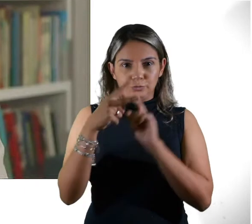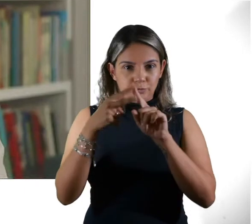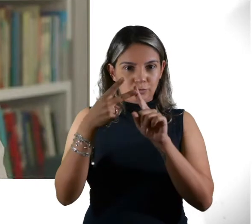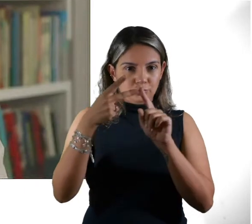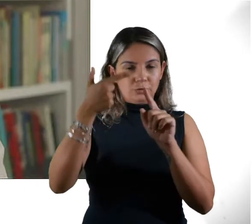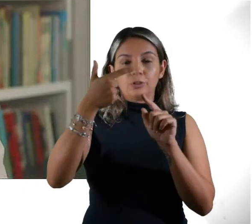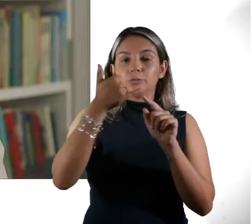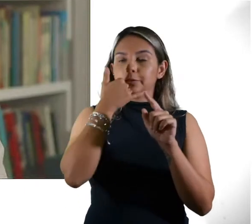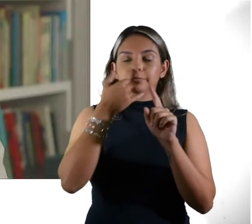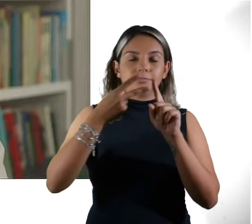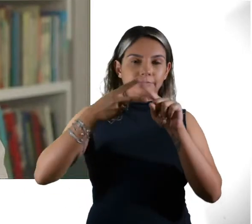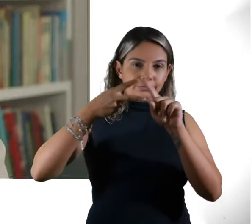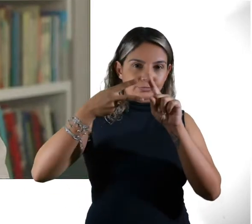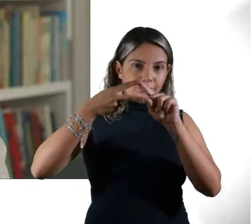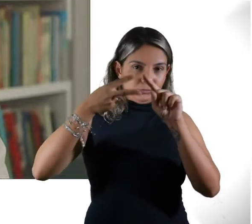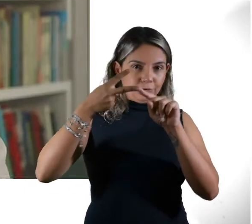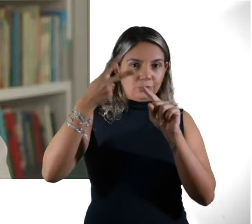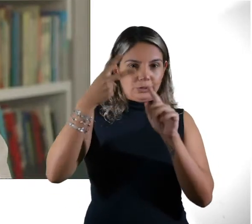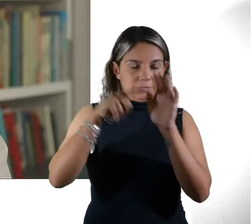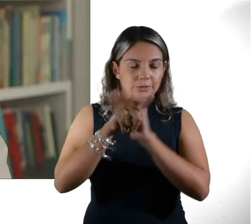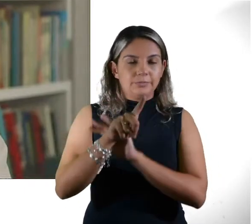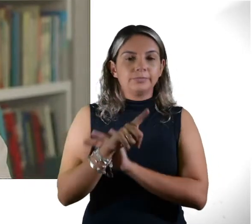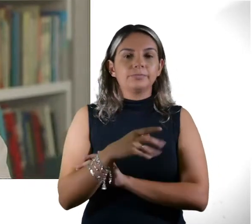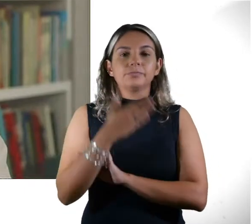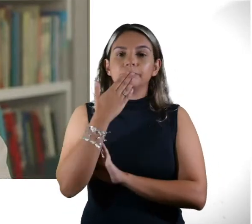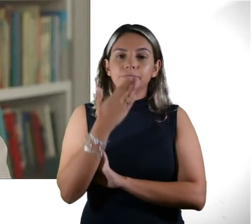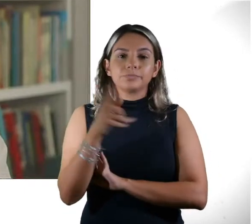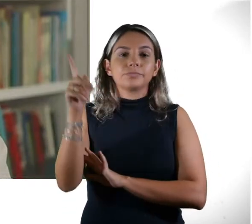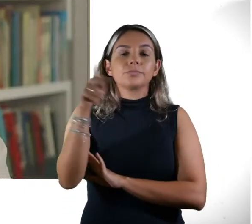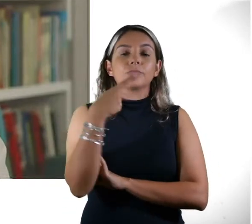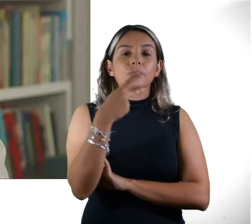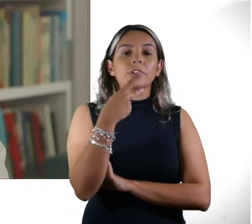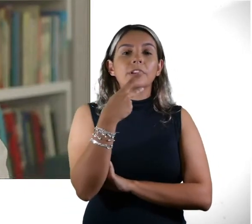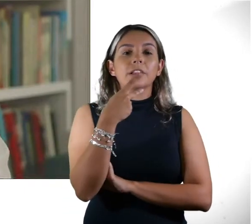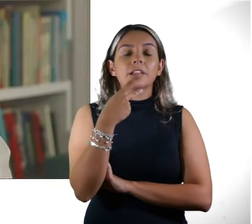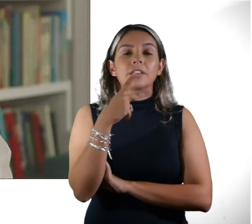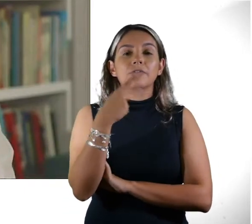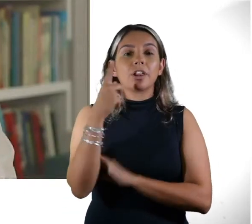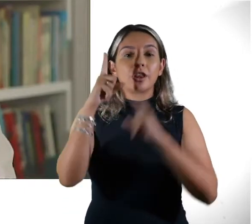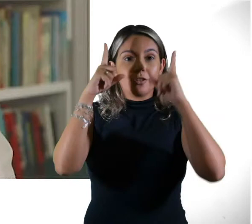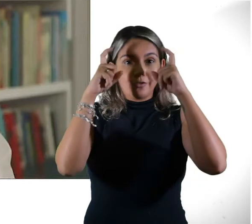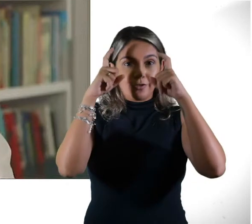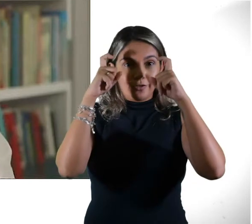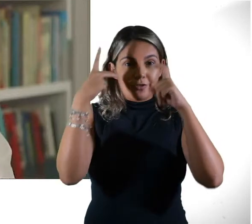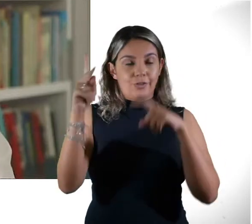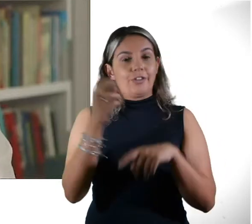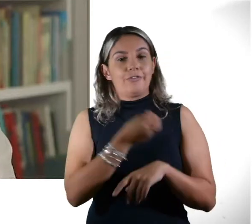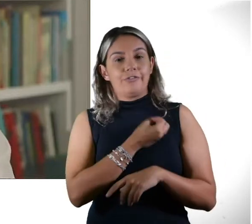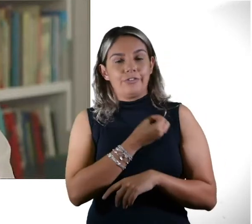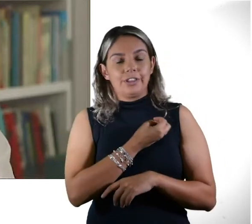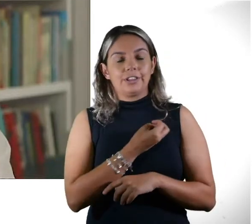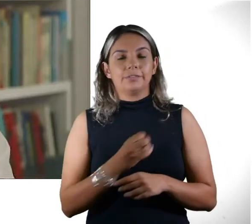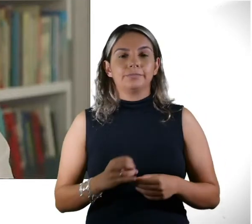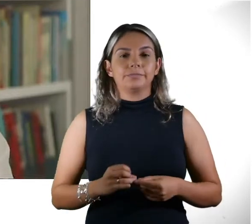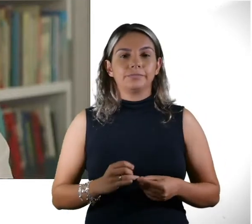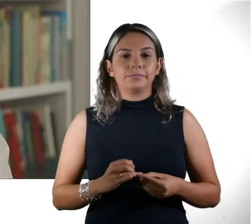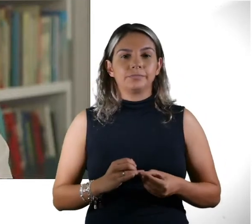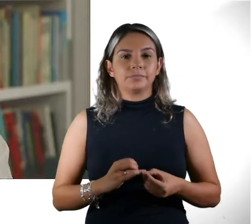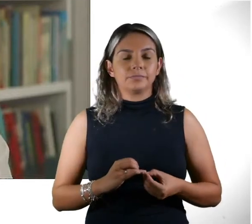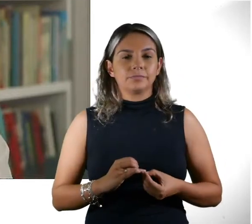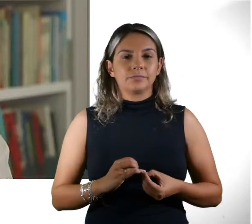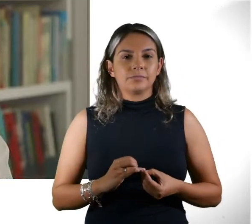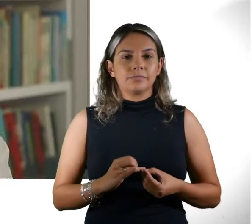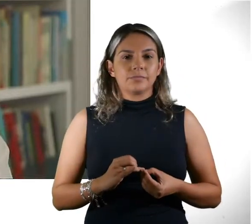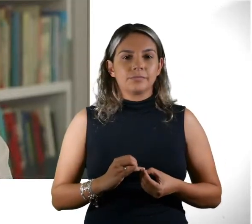A Carmen Munari pede para te falar que você fale da fotografia na sua vida. As fotos da